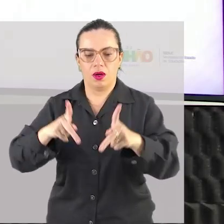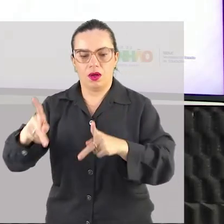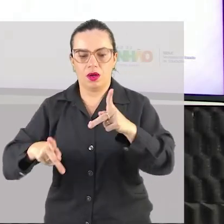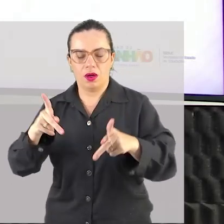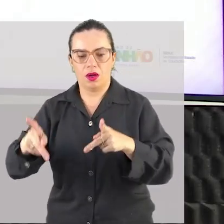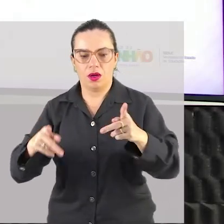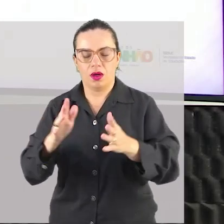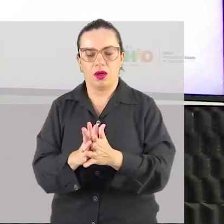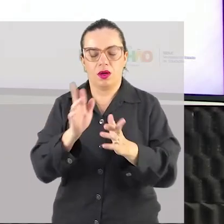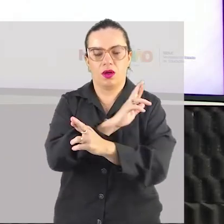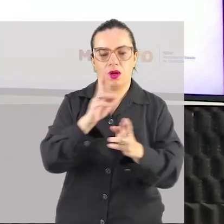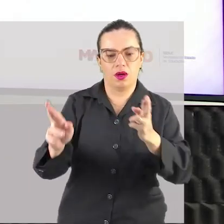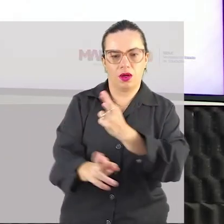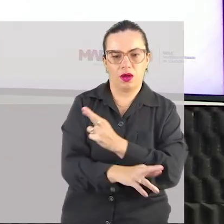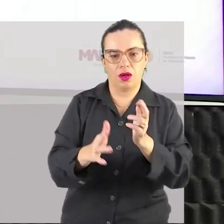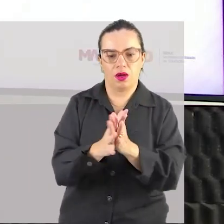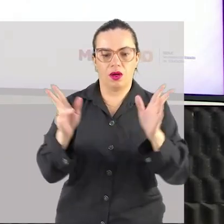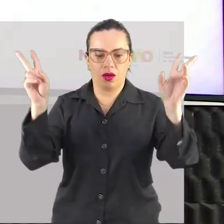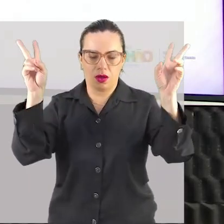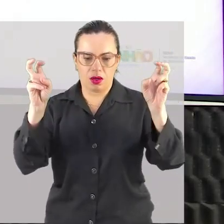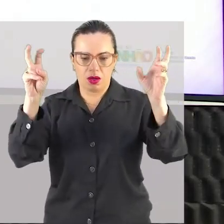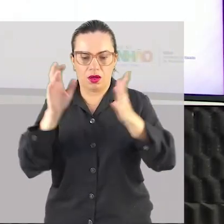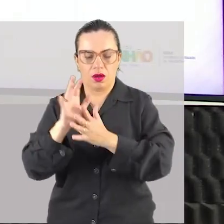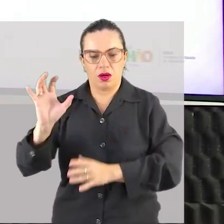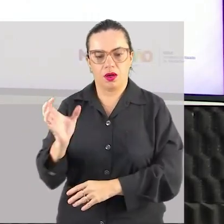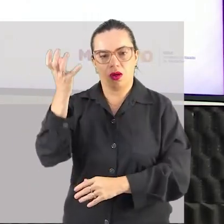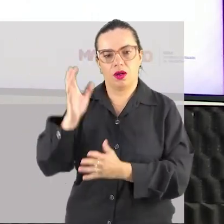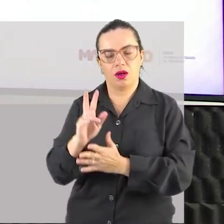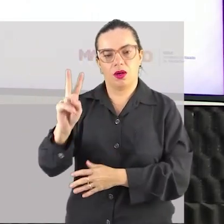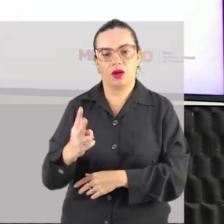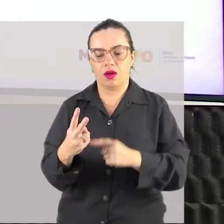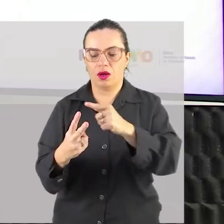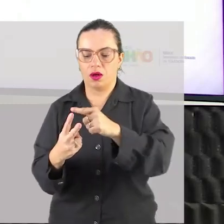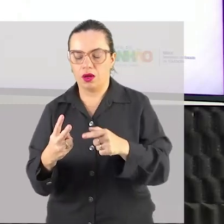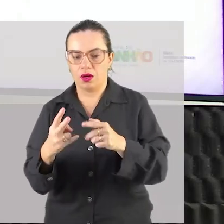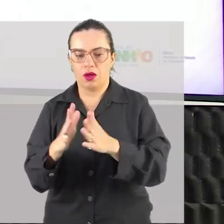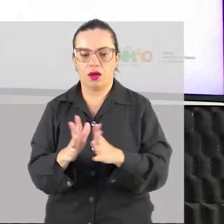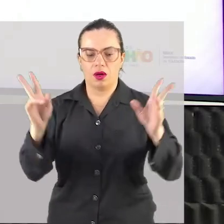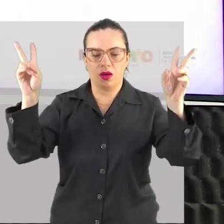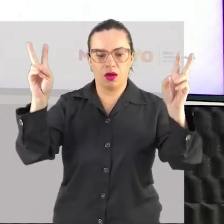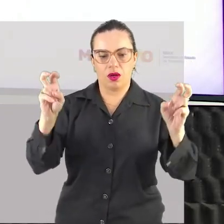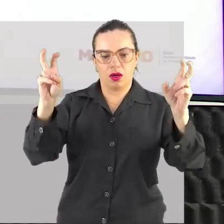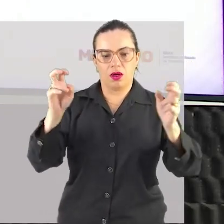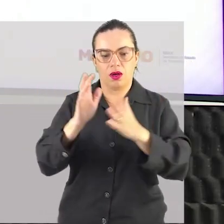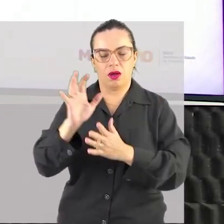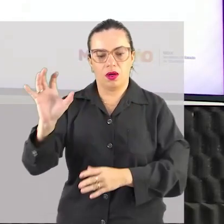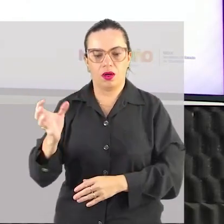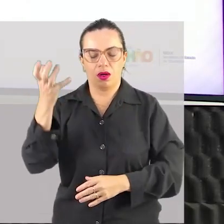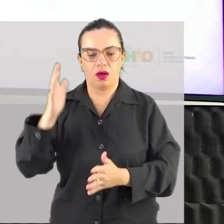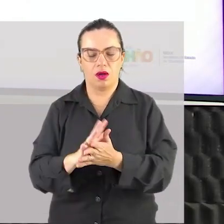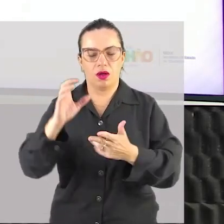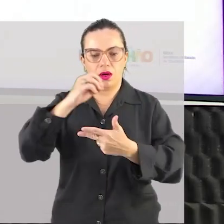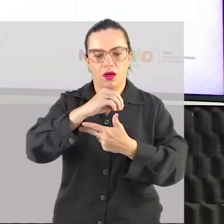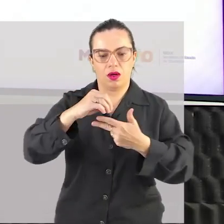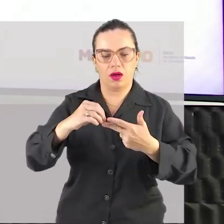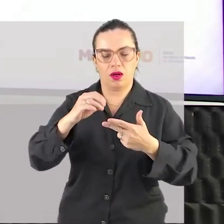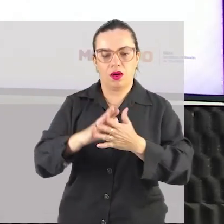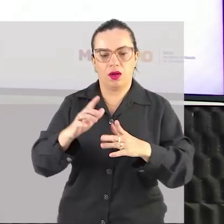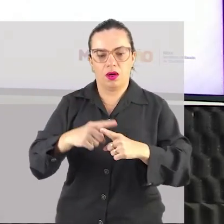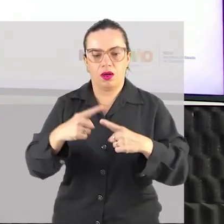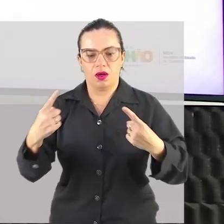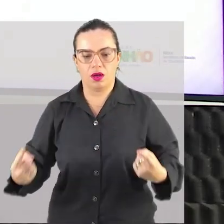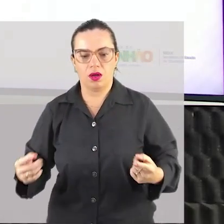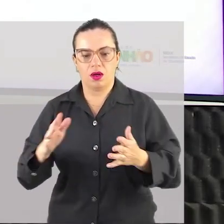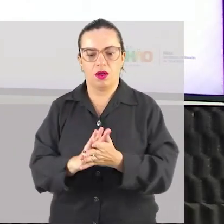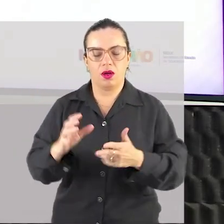exatamente para um dos temas mais recorrentes dois temas mais recorrentes do Enem especialmente o Enem mas o Enem e